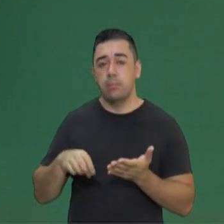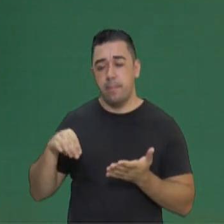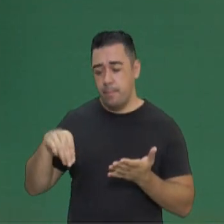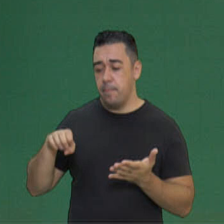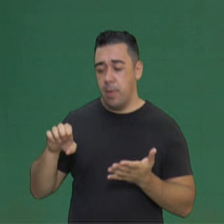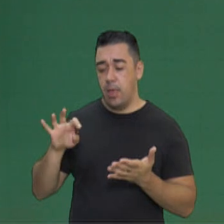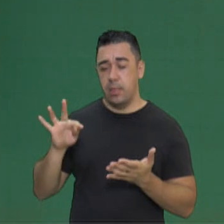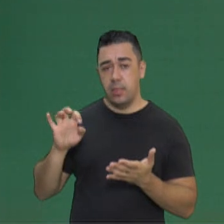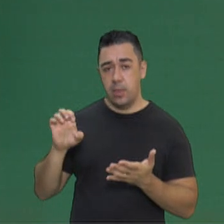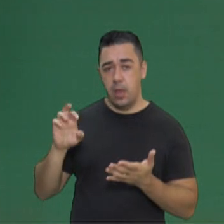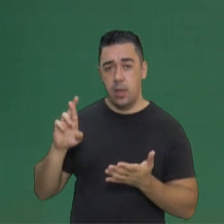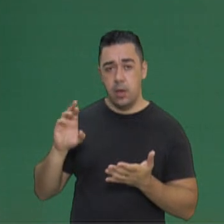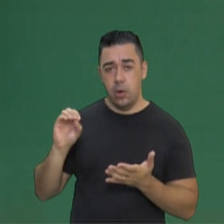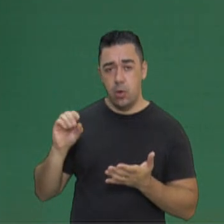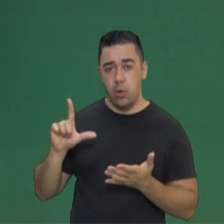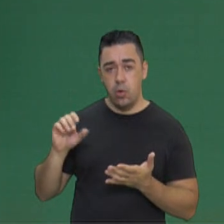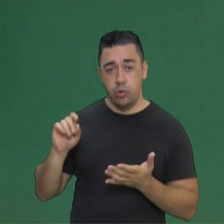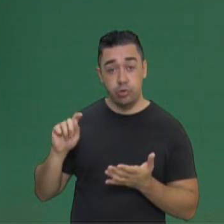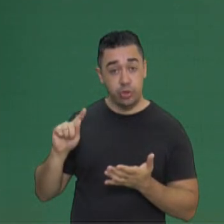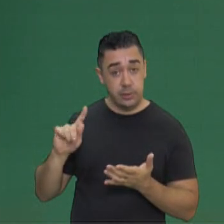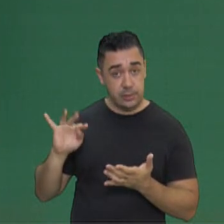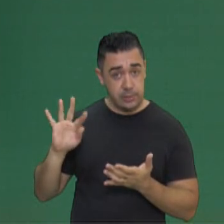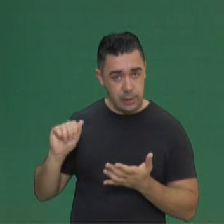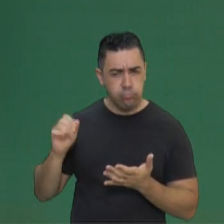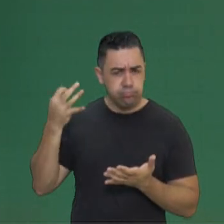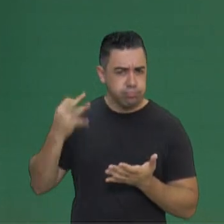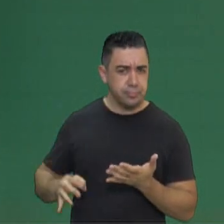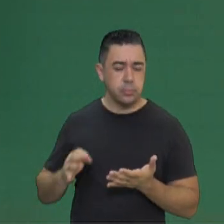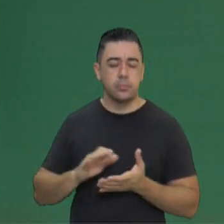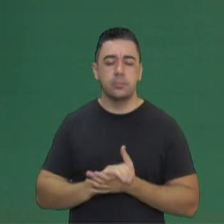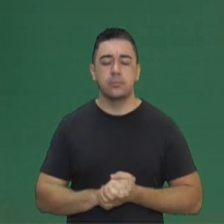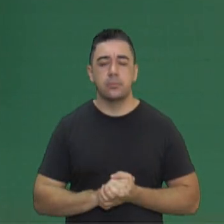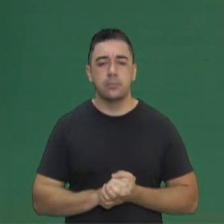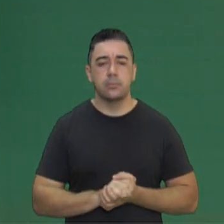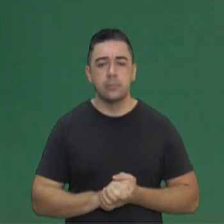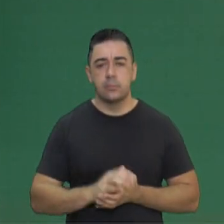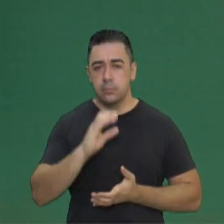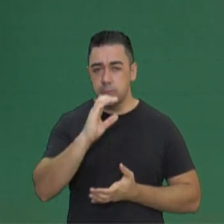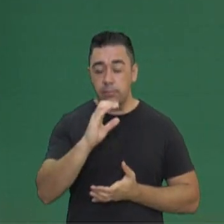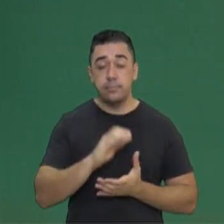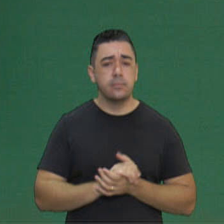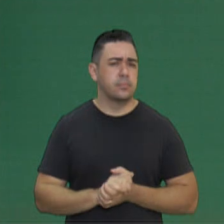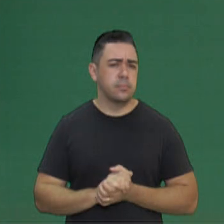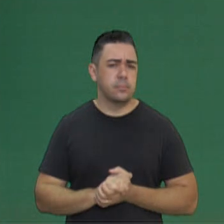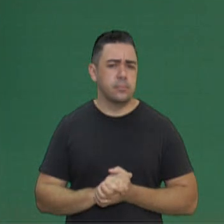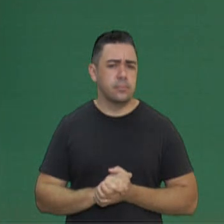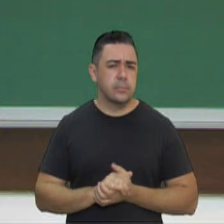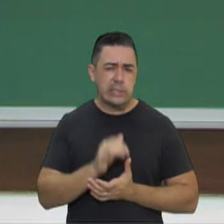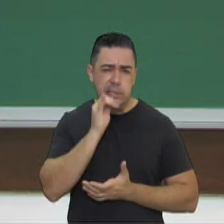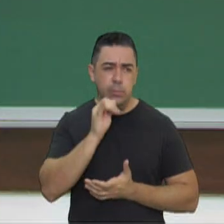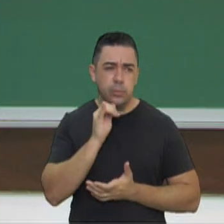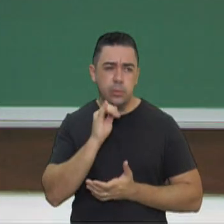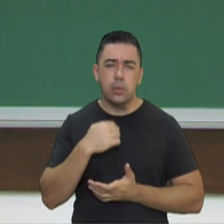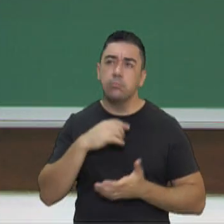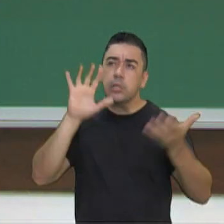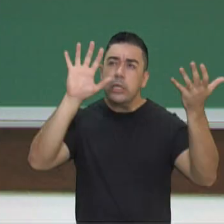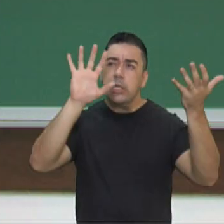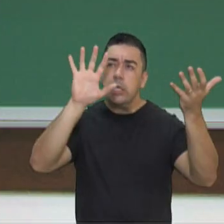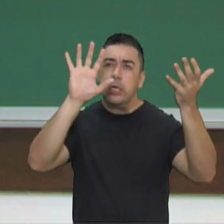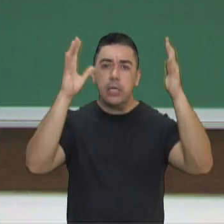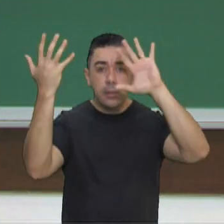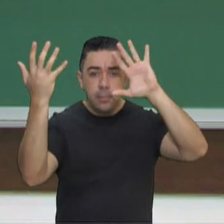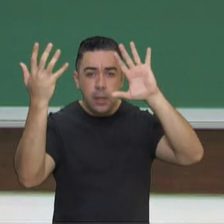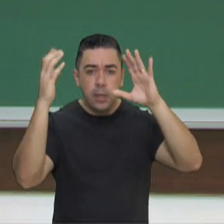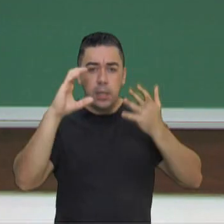desse profissional é este mesmo, meteorologista. E quanto ao clima? Se eu quero estudar o clima de uma